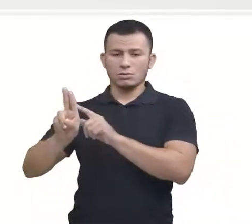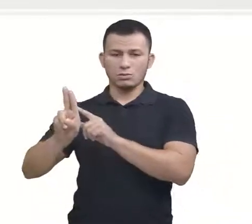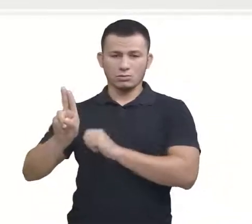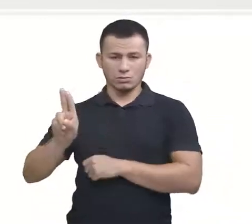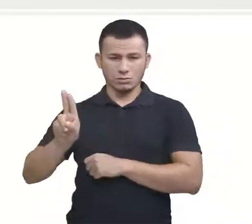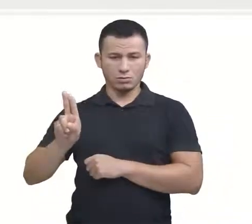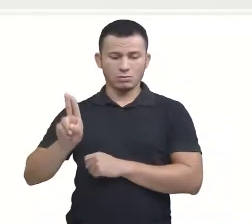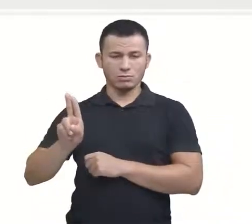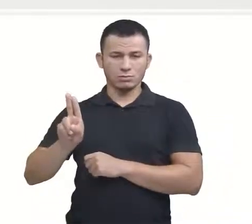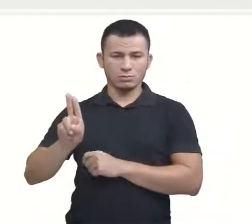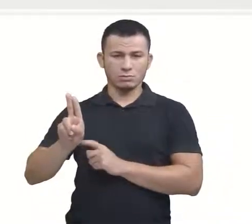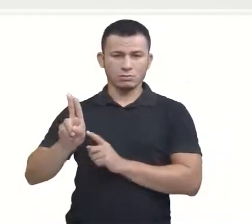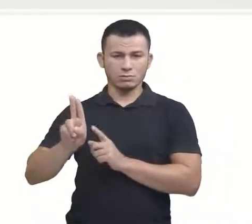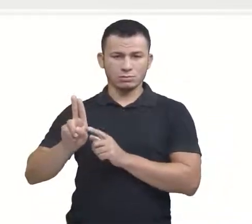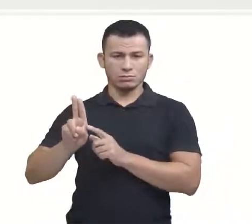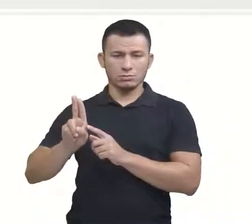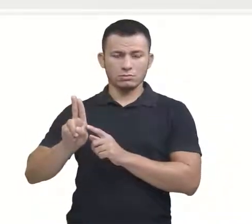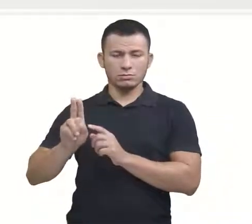1